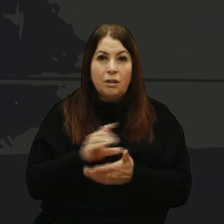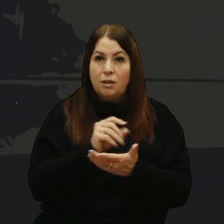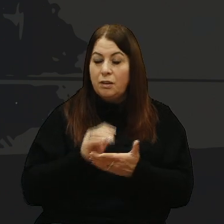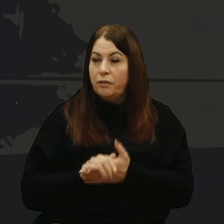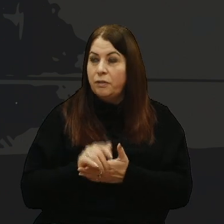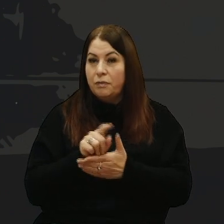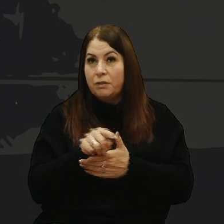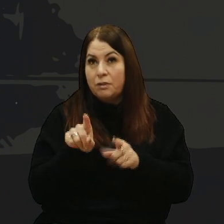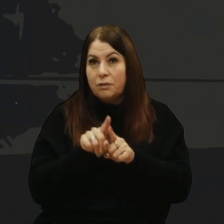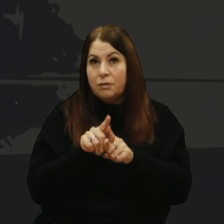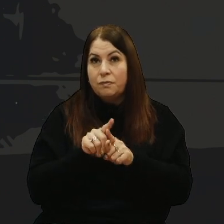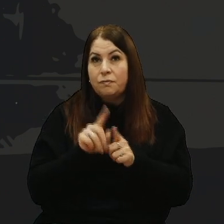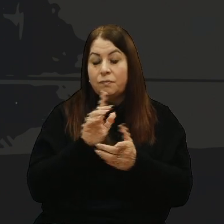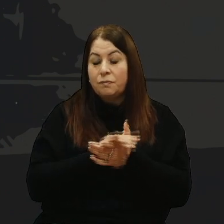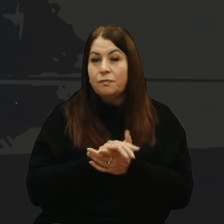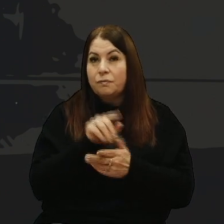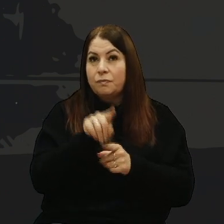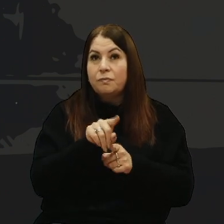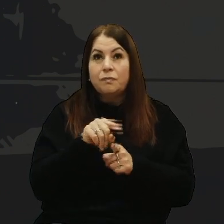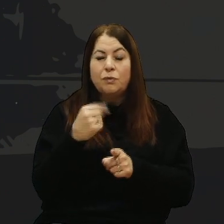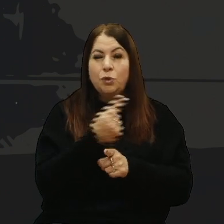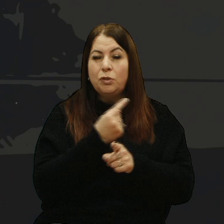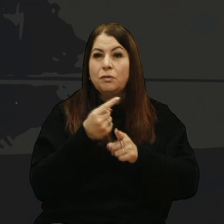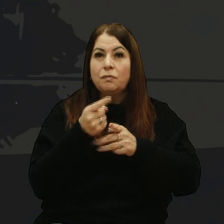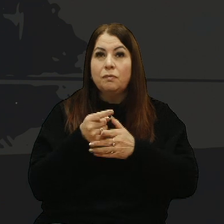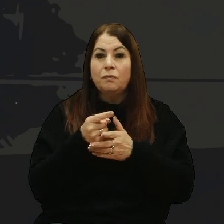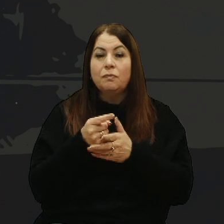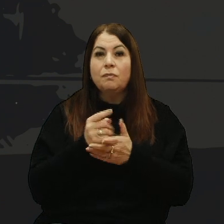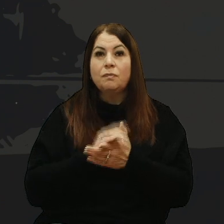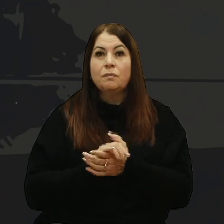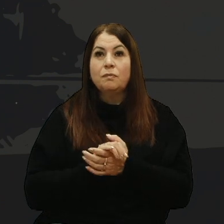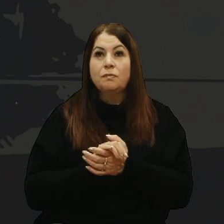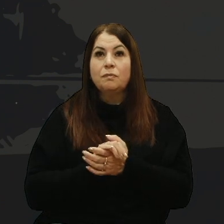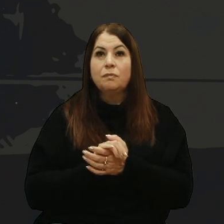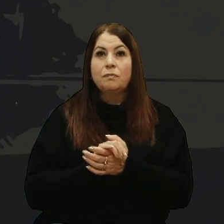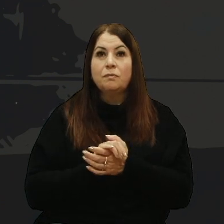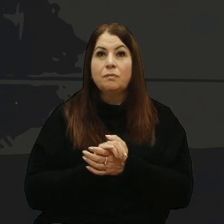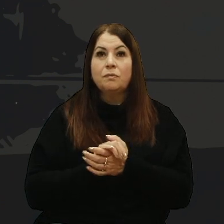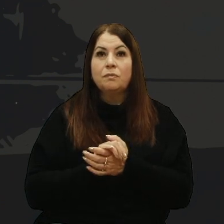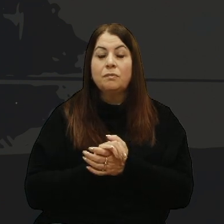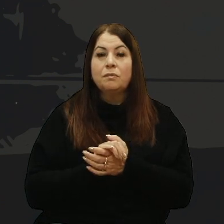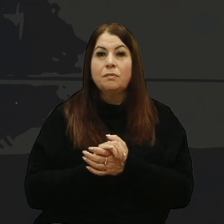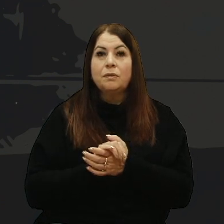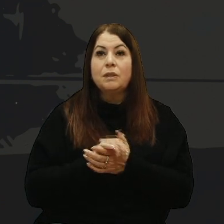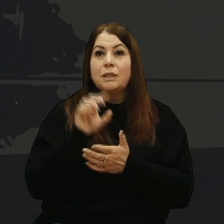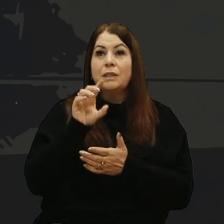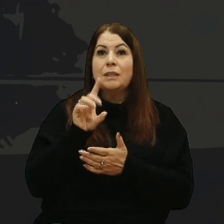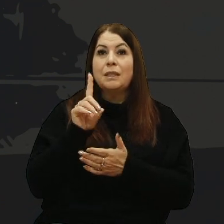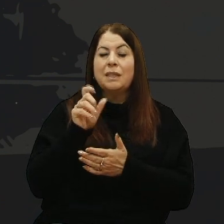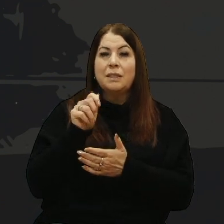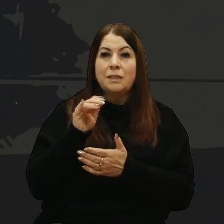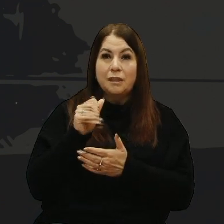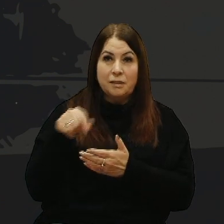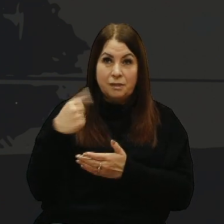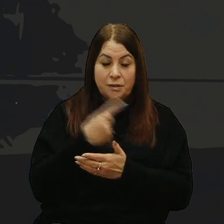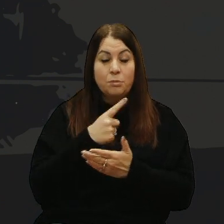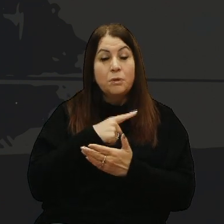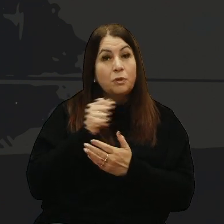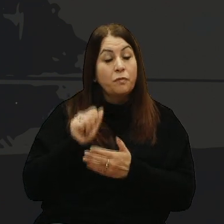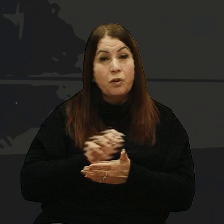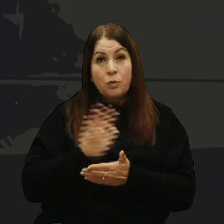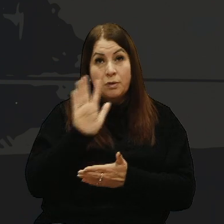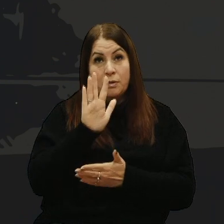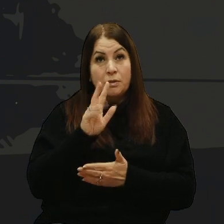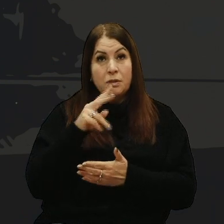Daiane Santos e também recurso do município. Daiane, desculpa, perdão. Então, eu quero valorizar muito o